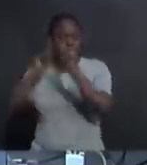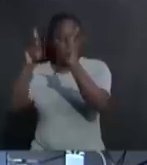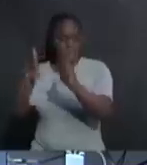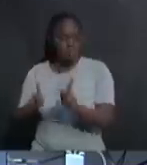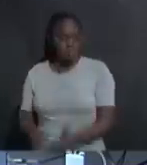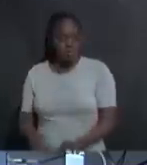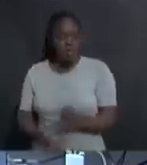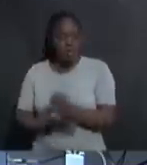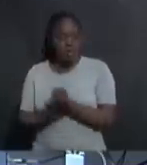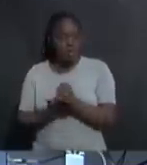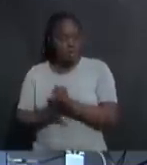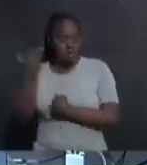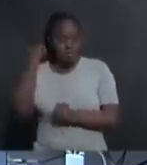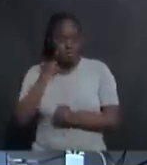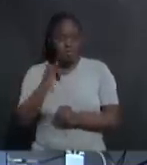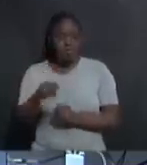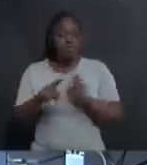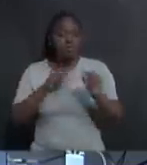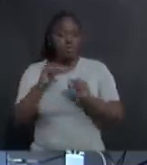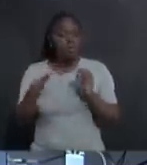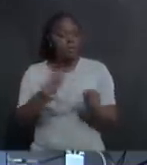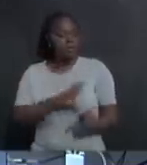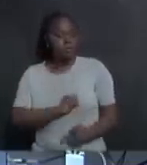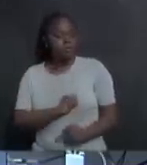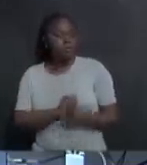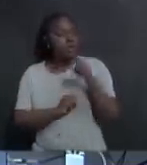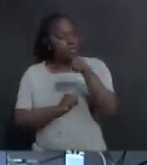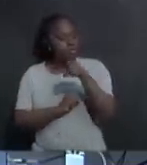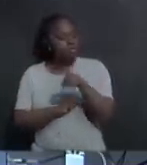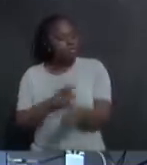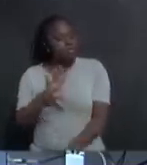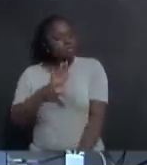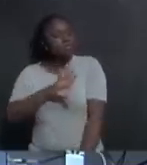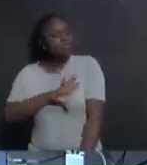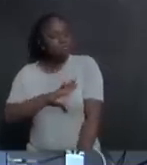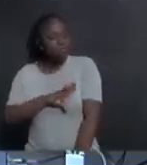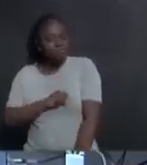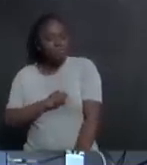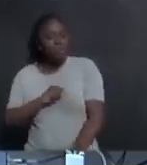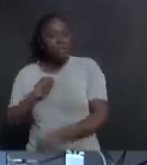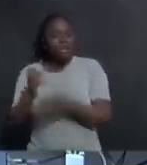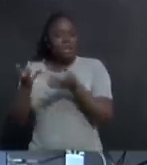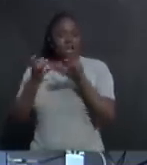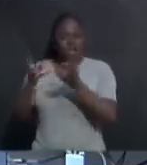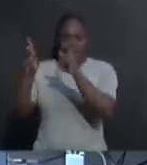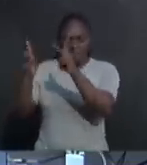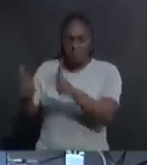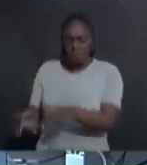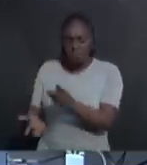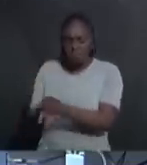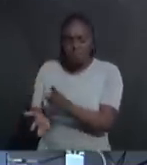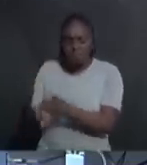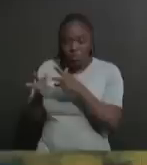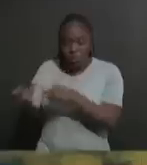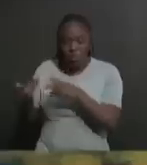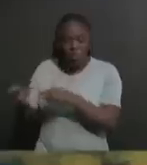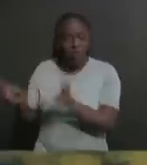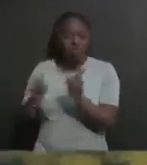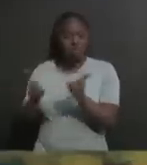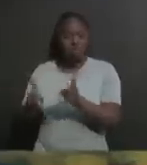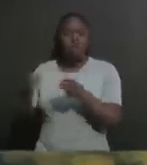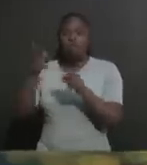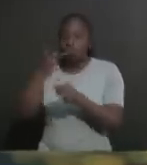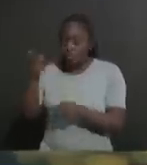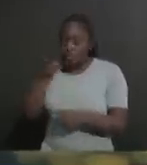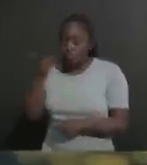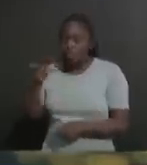A base da profecia é o amor. Quando você ama, você não quer ver aquela pessoa continuando na mesma condição. Aí você fala e faz o que